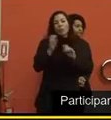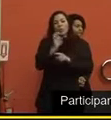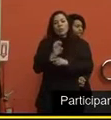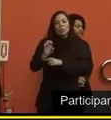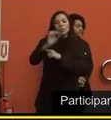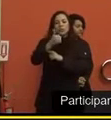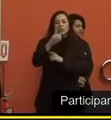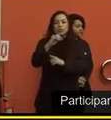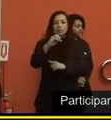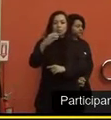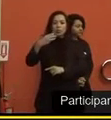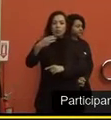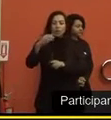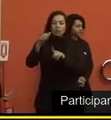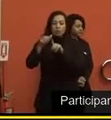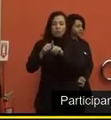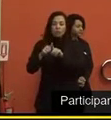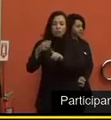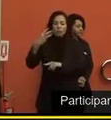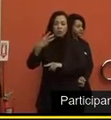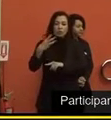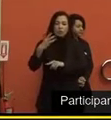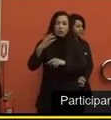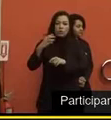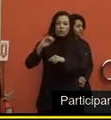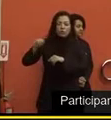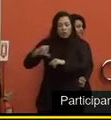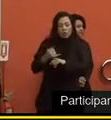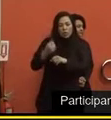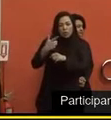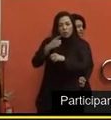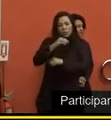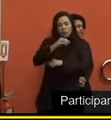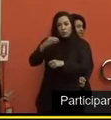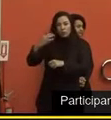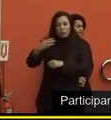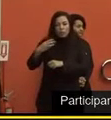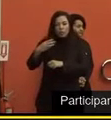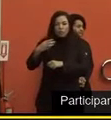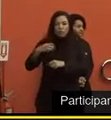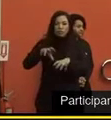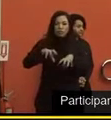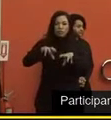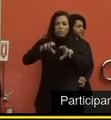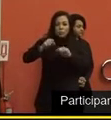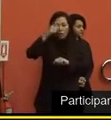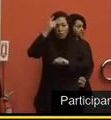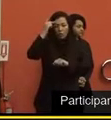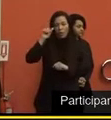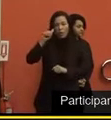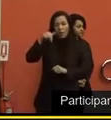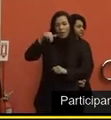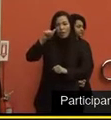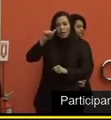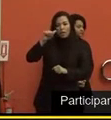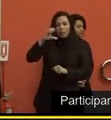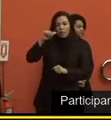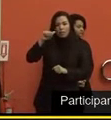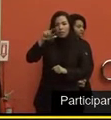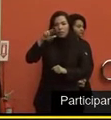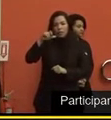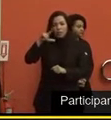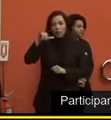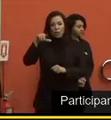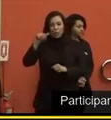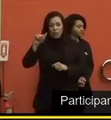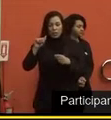nº 106, de 3 de janeiro de 2003, compareceram os bacharéis Ana Carolina Sarmento Peluso